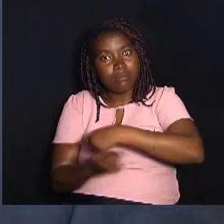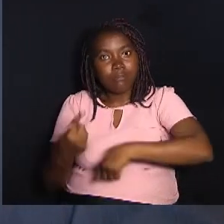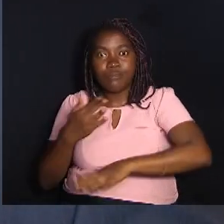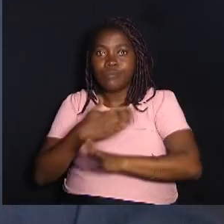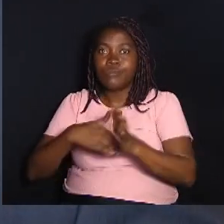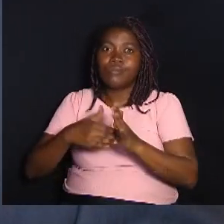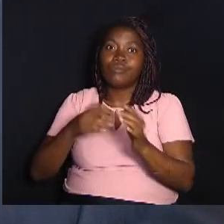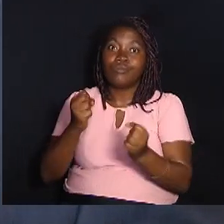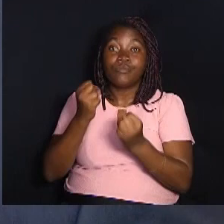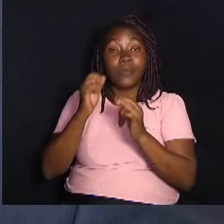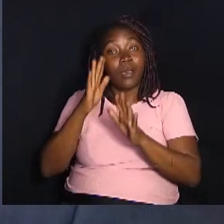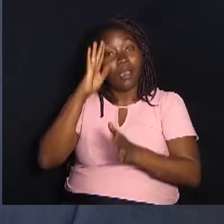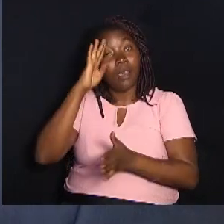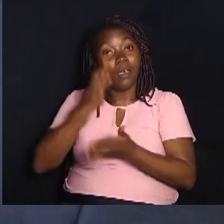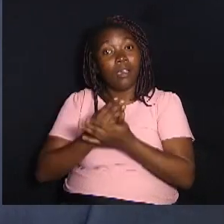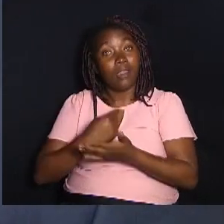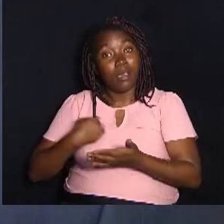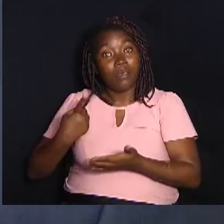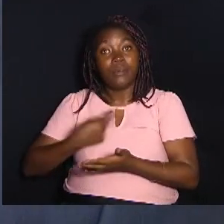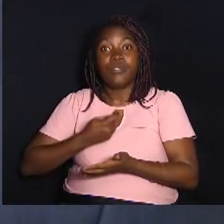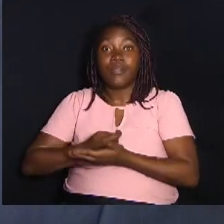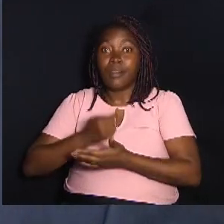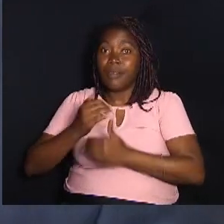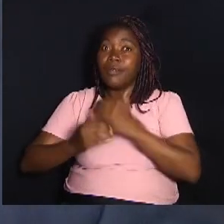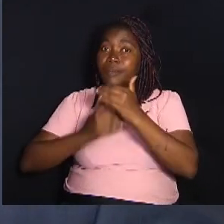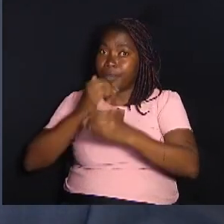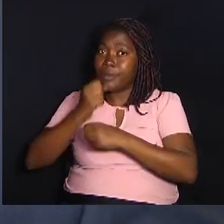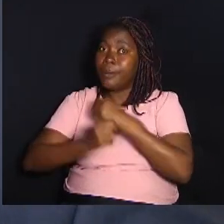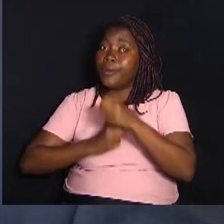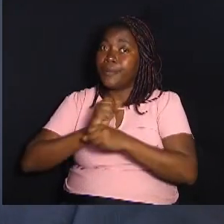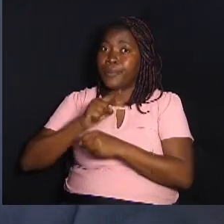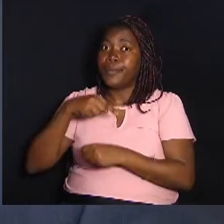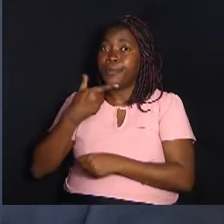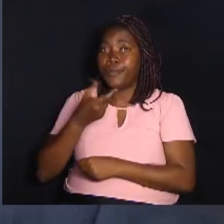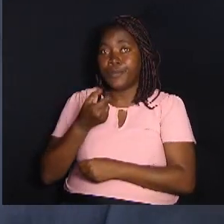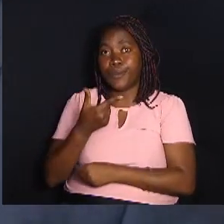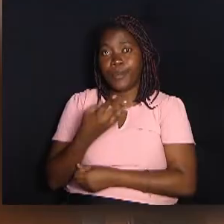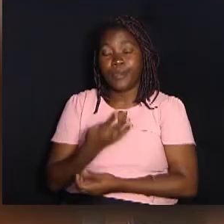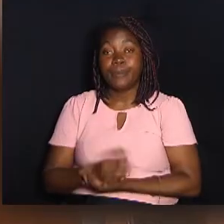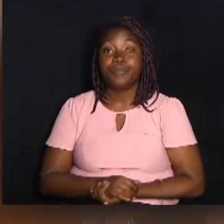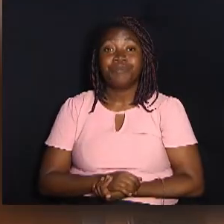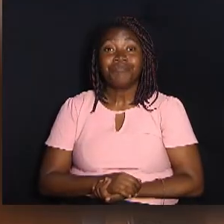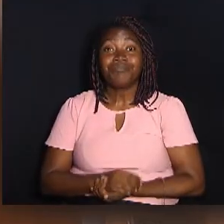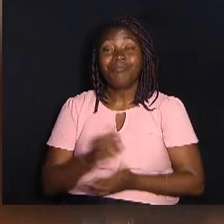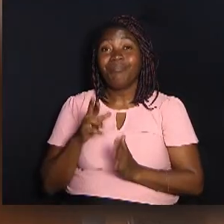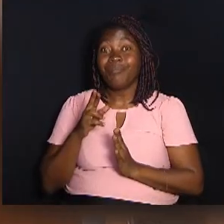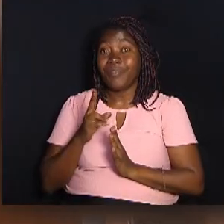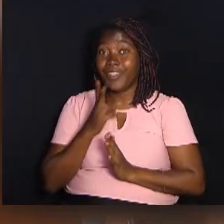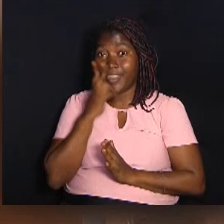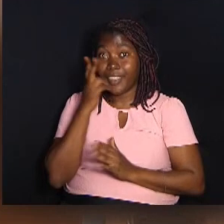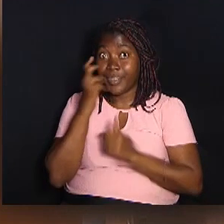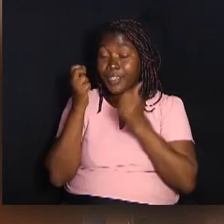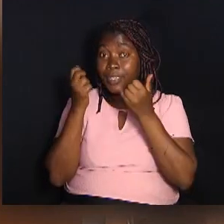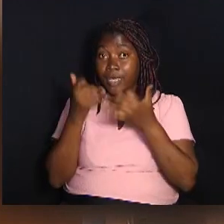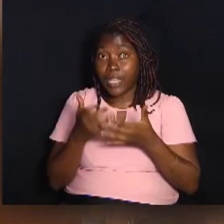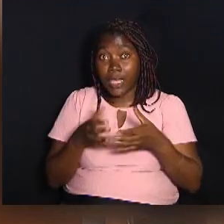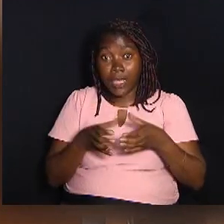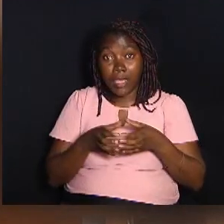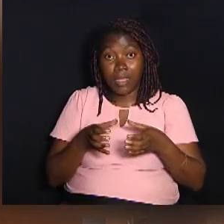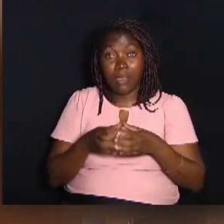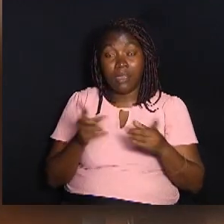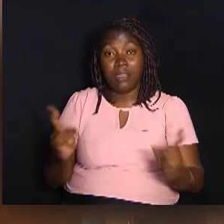interlocução com todas as forças Mas eu acredito que a gente deve avançar ainda para 2024 o vereador relatou ainda que a comissão